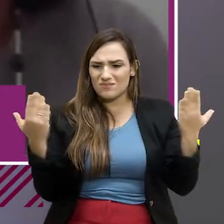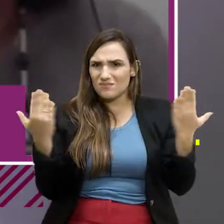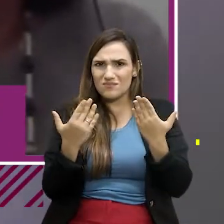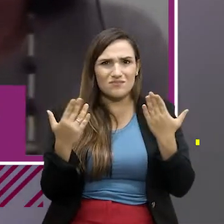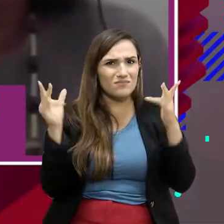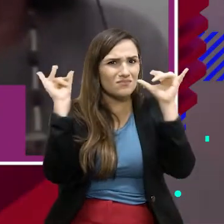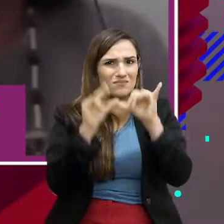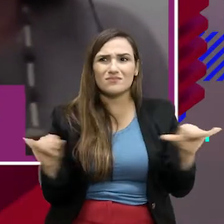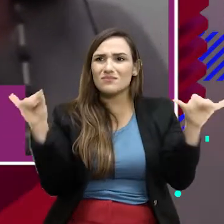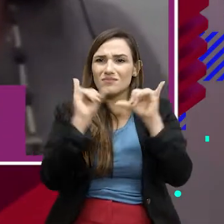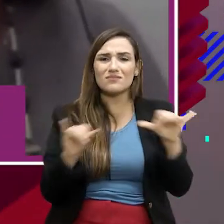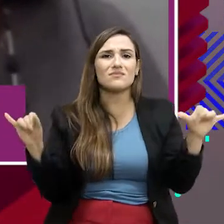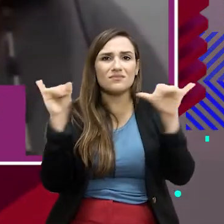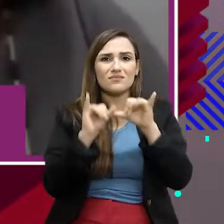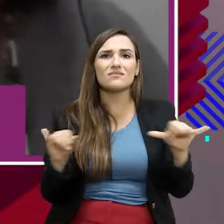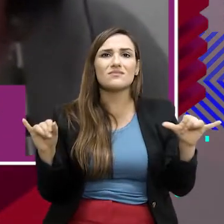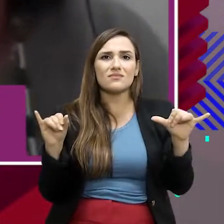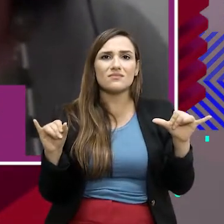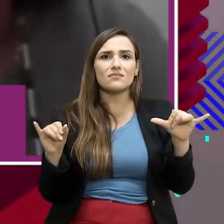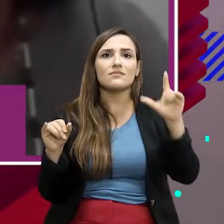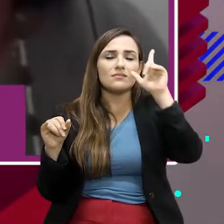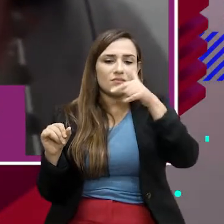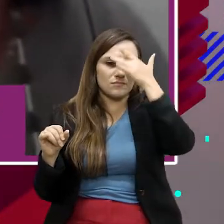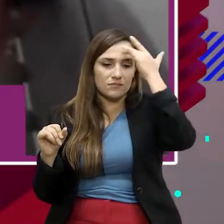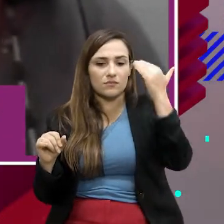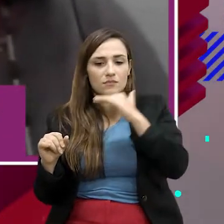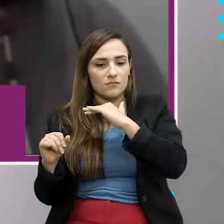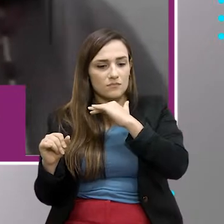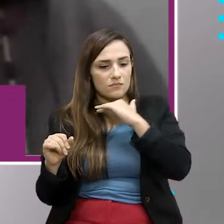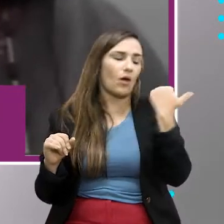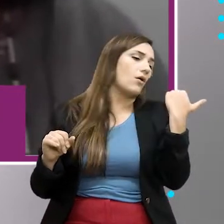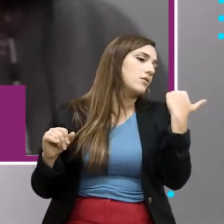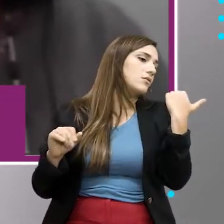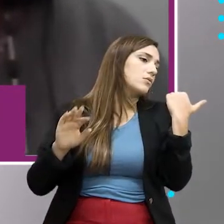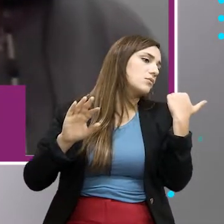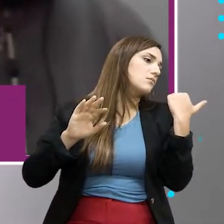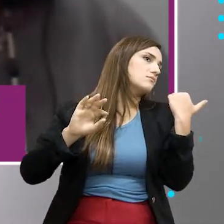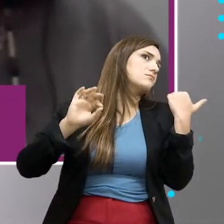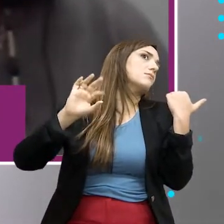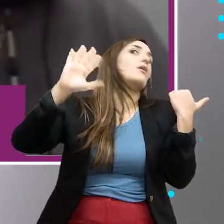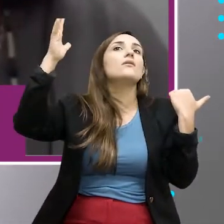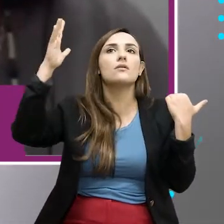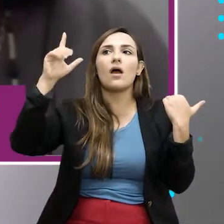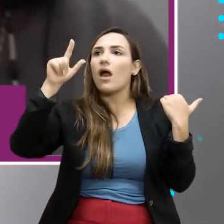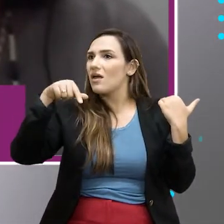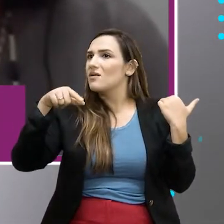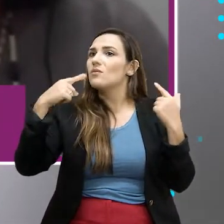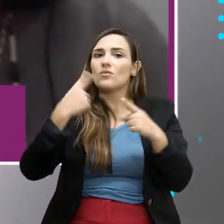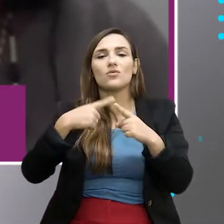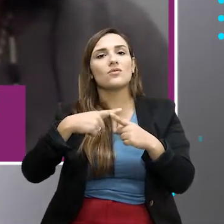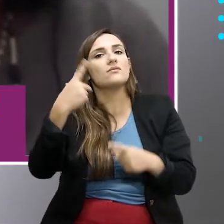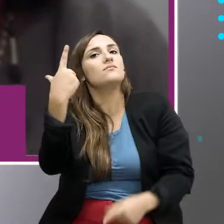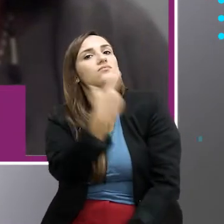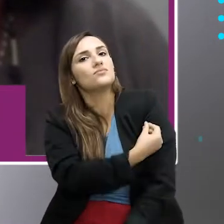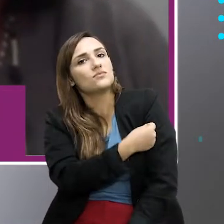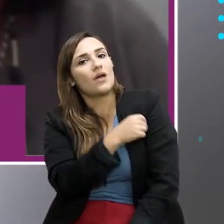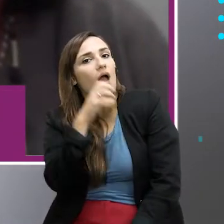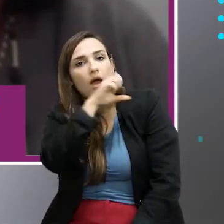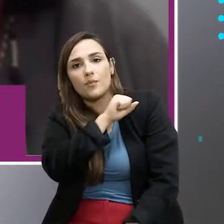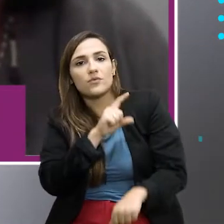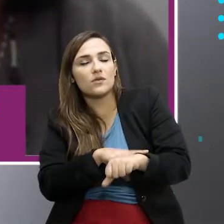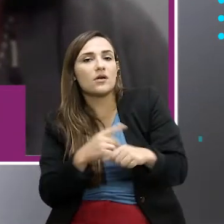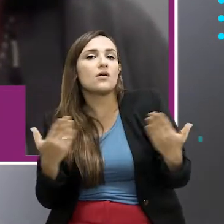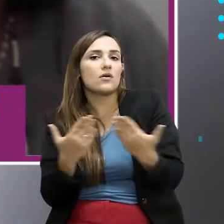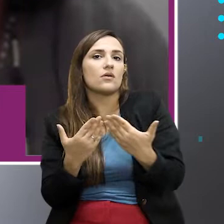nossos telespectadores, que é a noticiação assim, massiva de casos de morte súbita, e a justificativa que